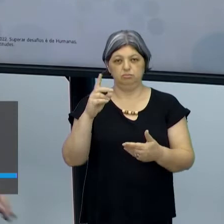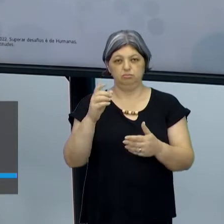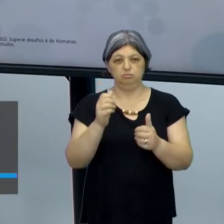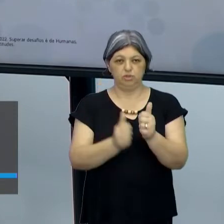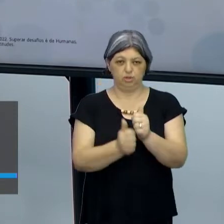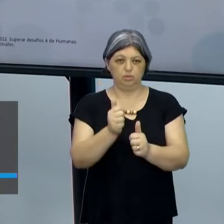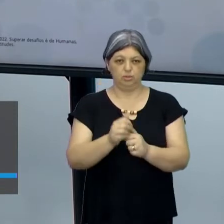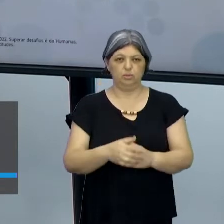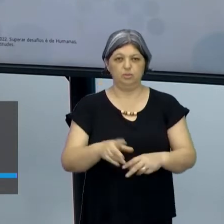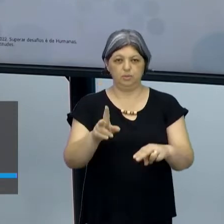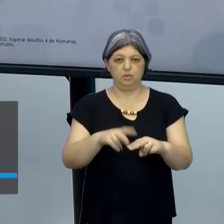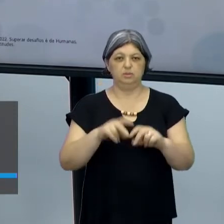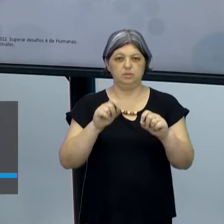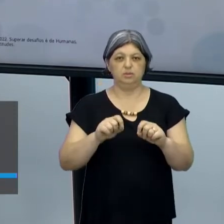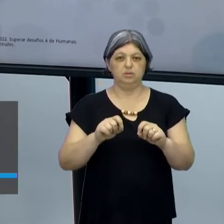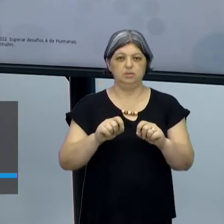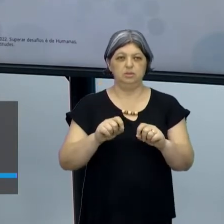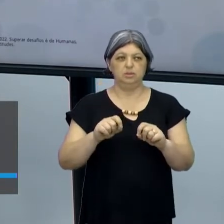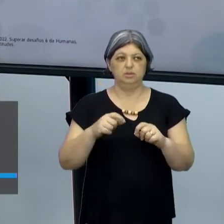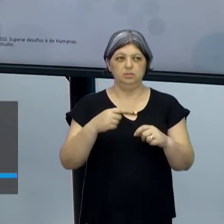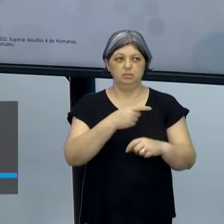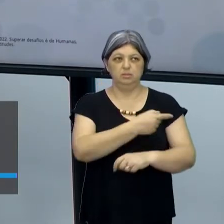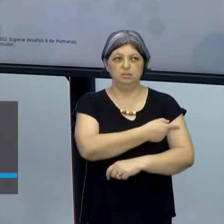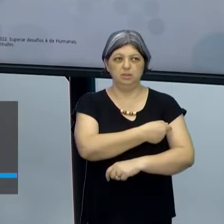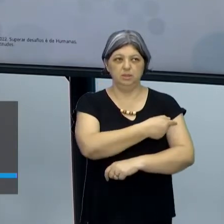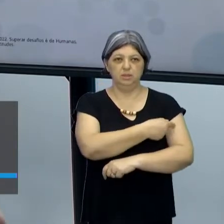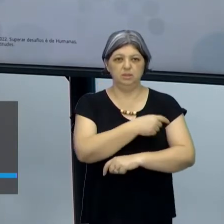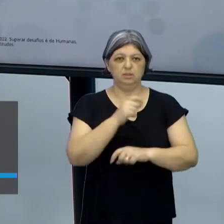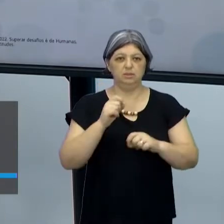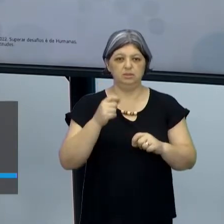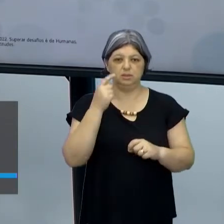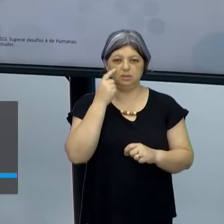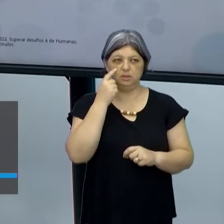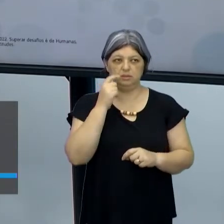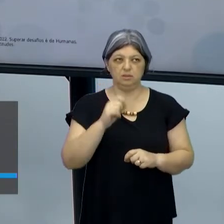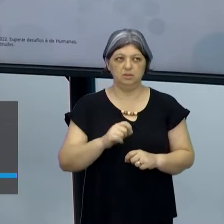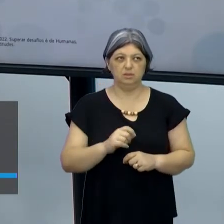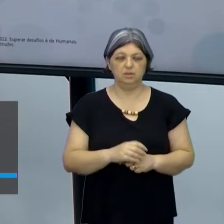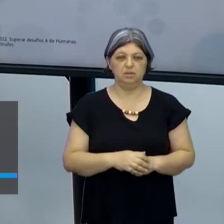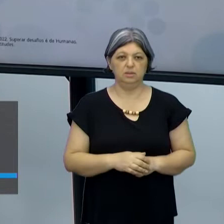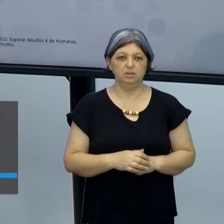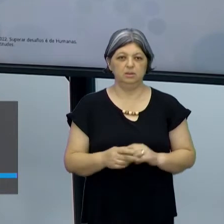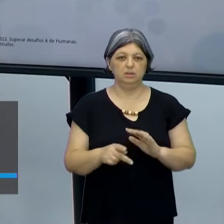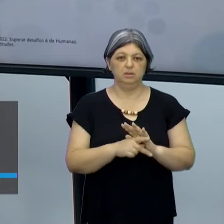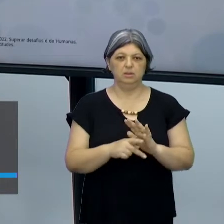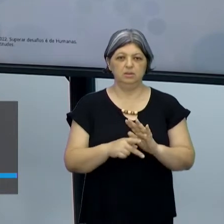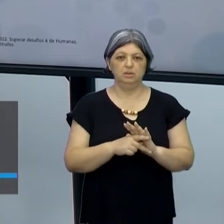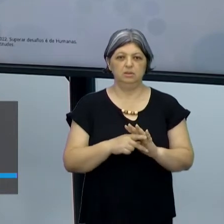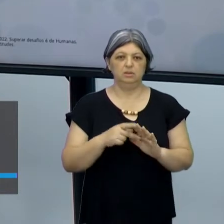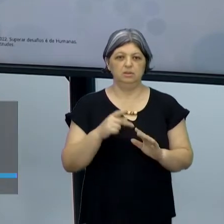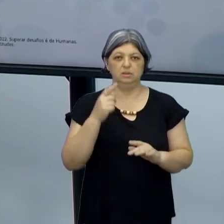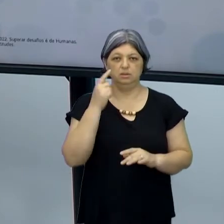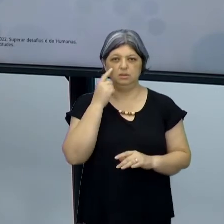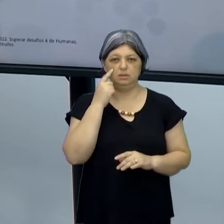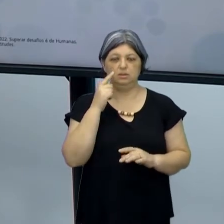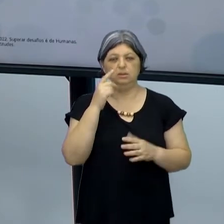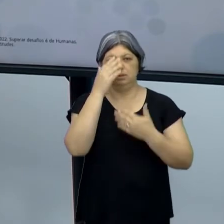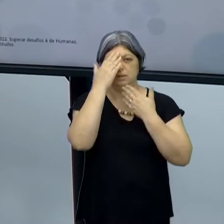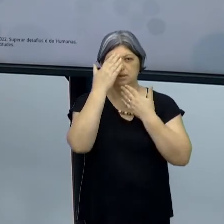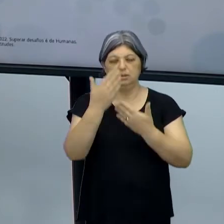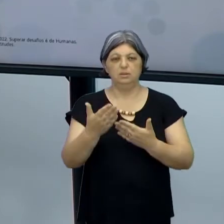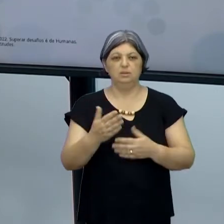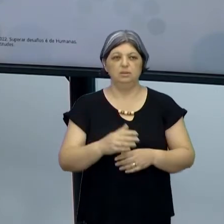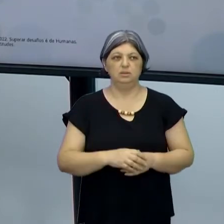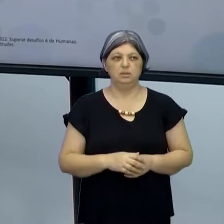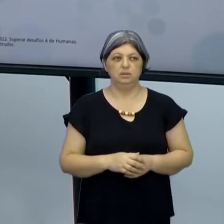por isso a camisa, né? E aproveitando minha audiodescrição, falar também, né? Agradecer aí,